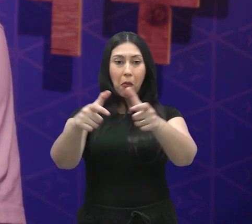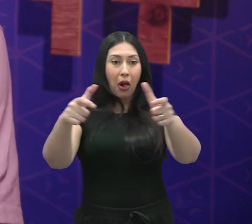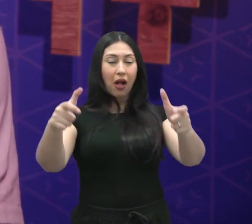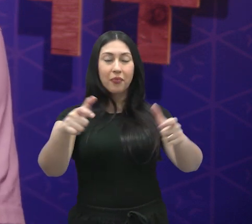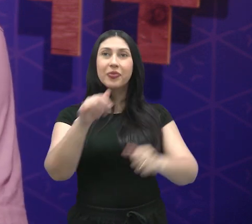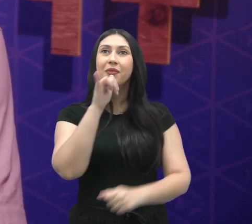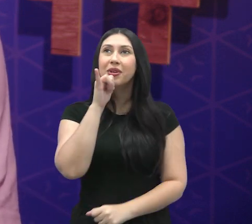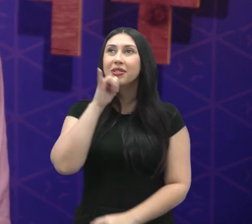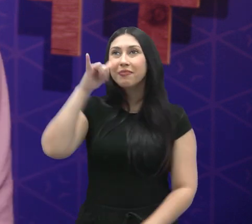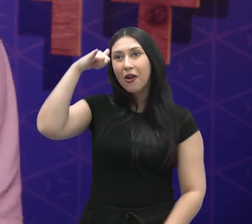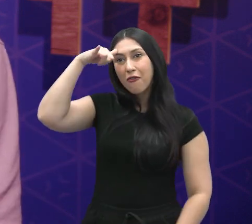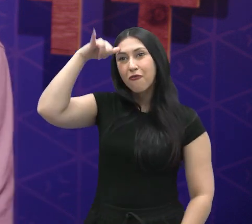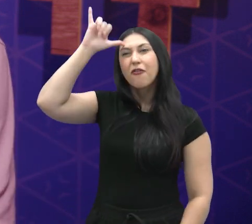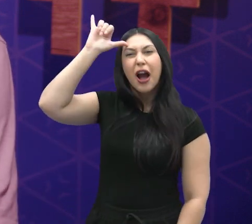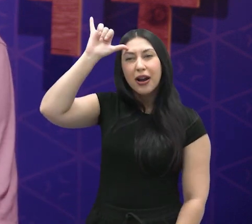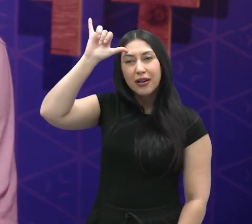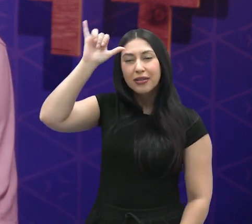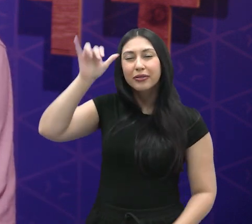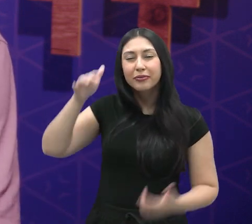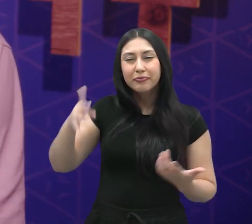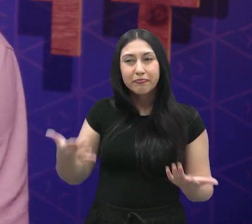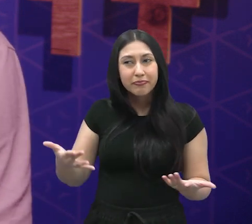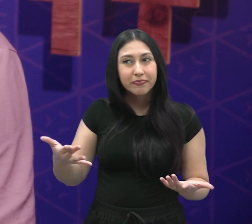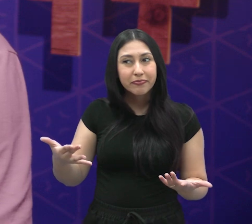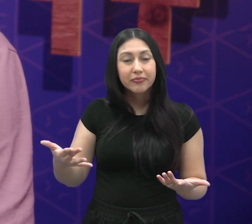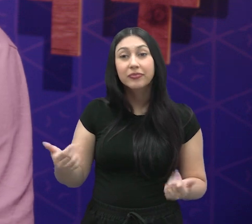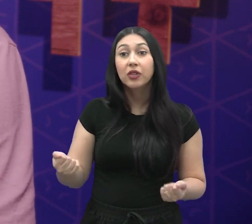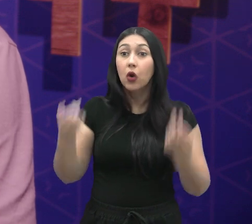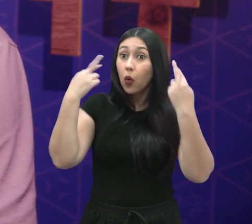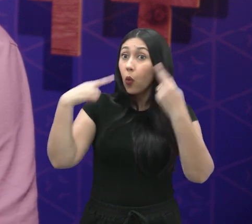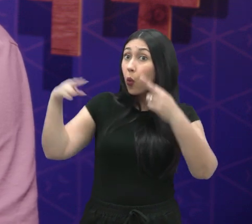exemplo, vacas, né, bovinos,